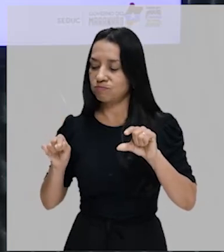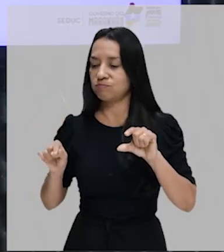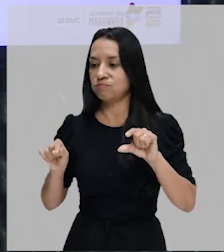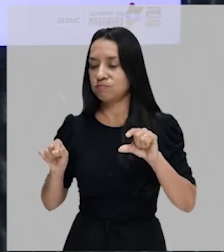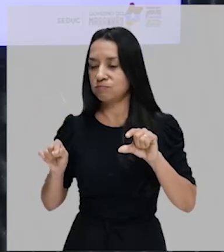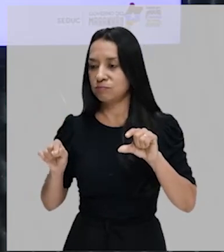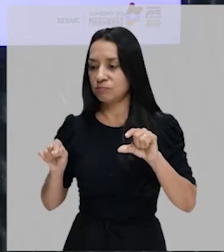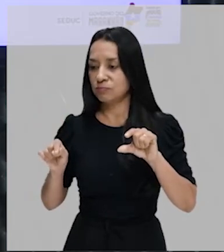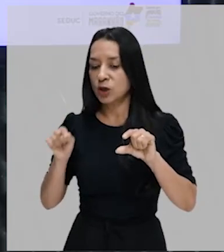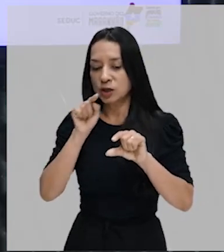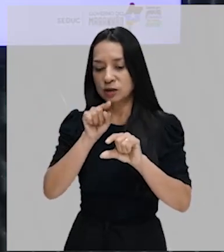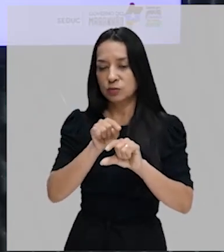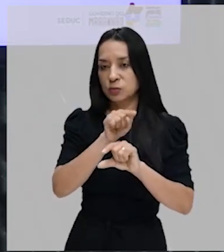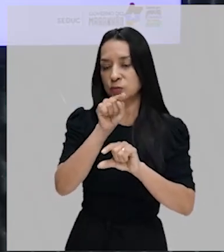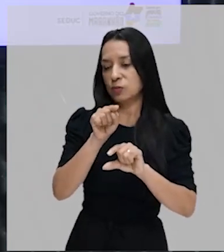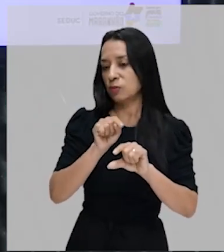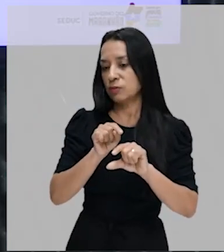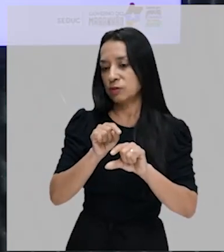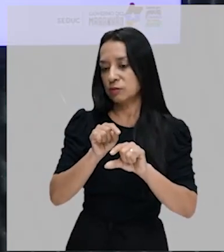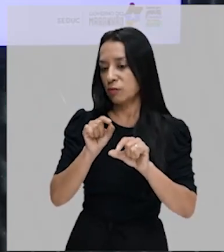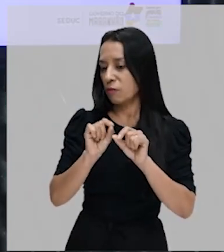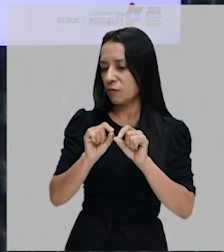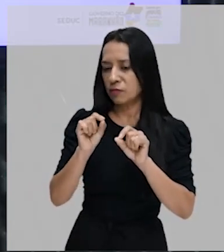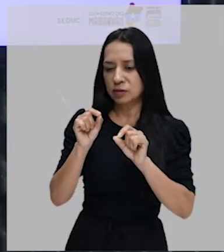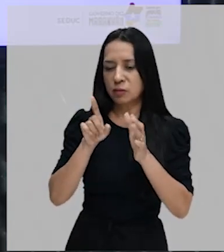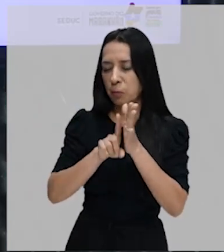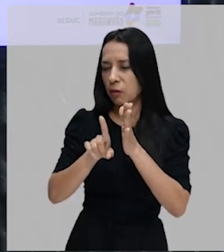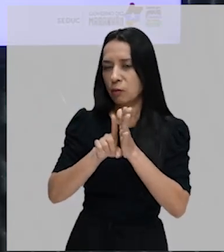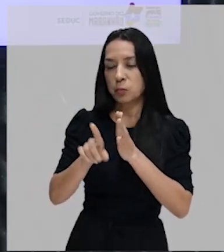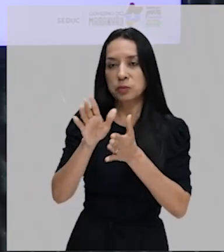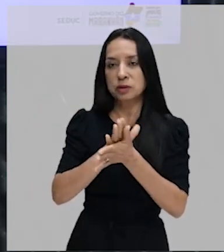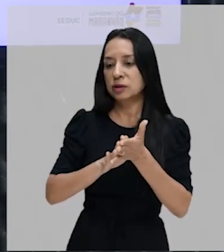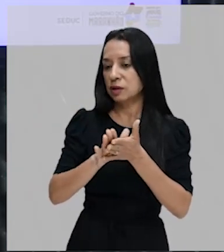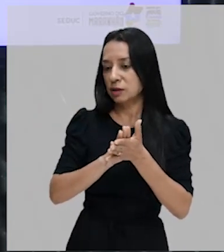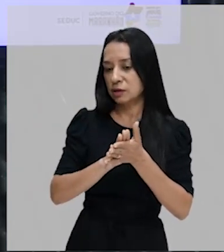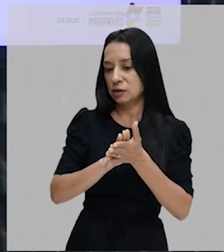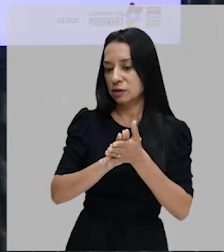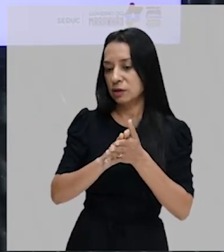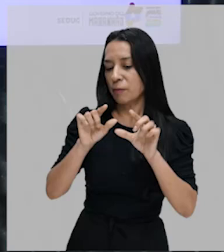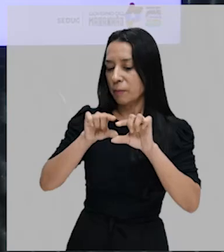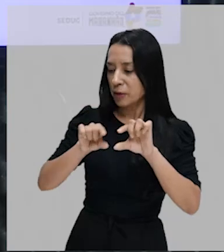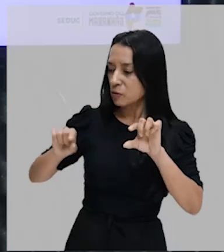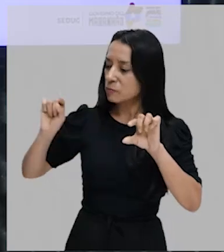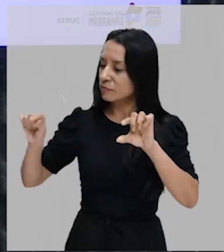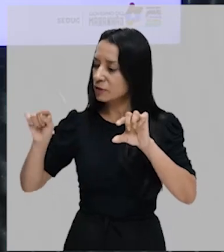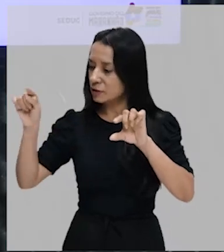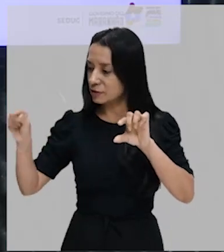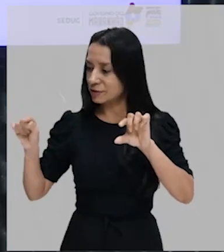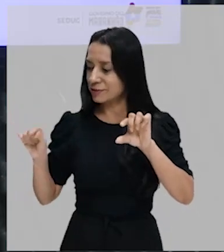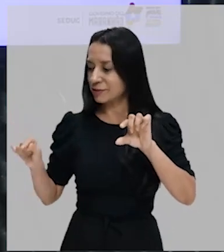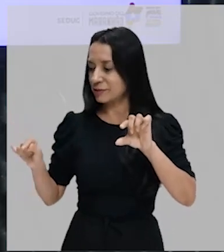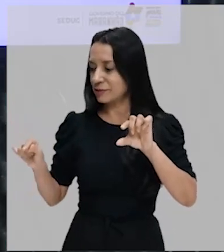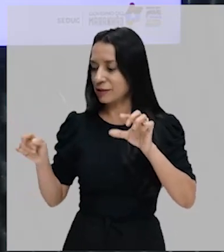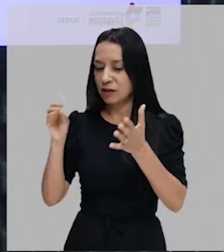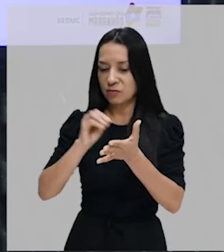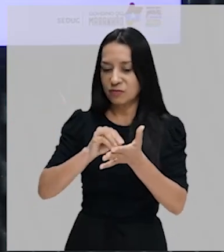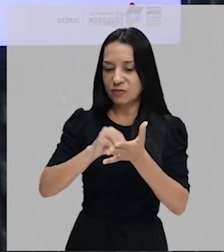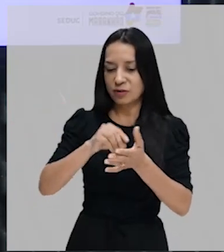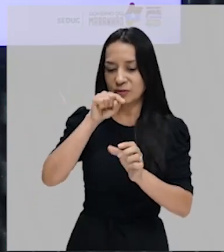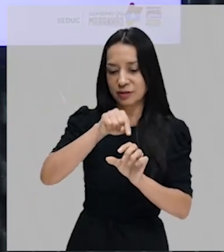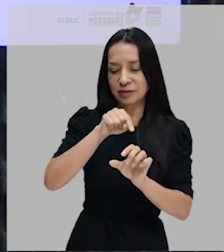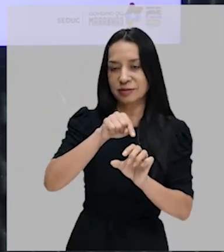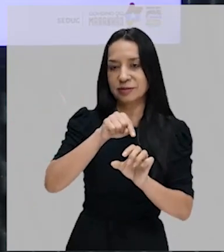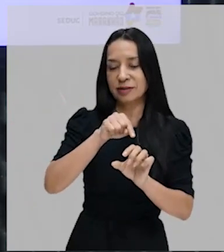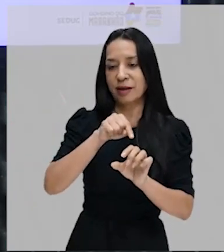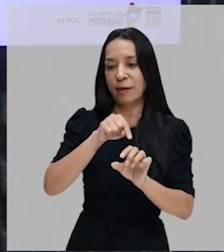não tiver no início, eu não estou fazendo pergunta nenhuma, mesmo tendo lá na frente um pronome. Por quê? Porque é a regra